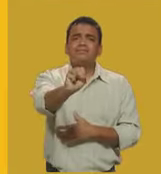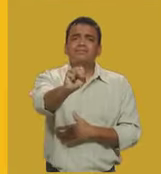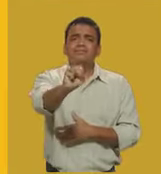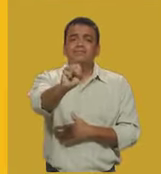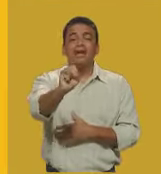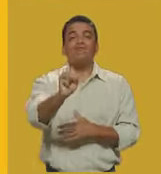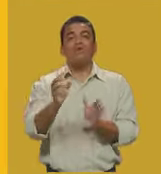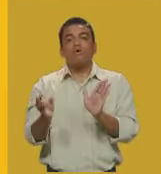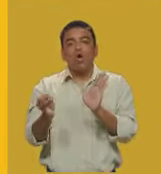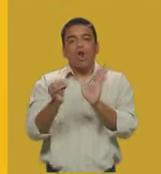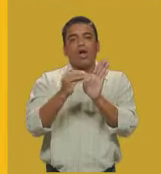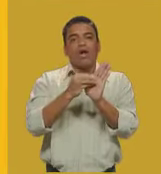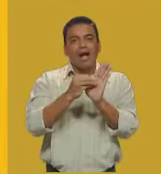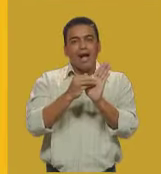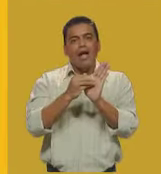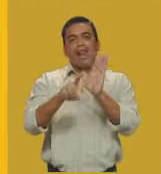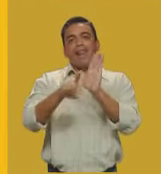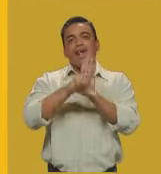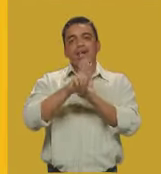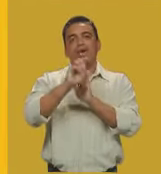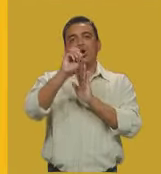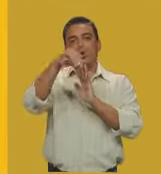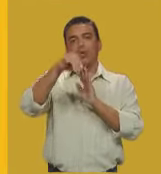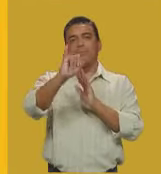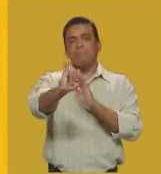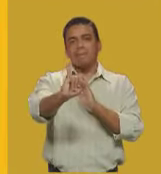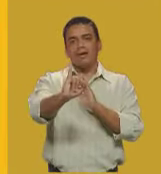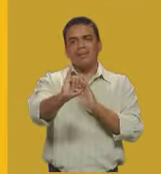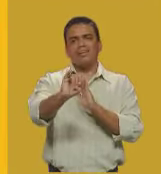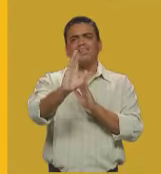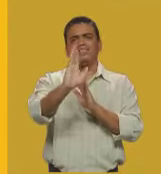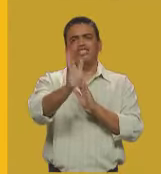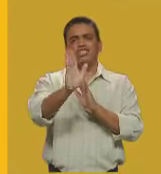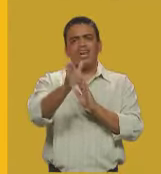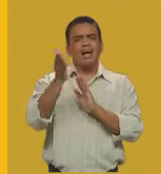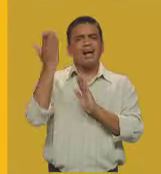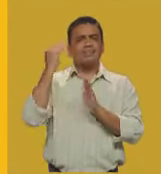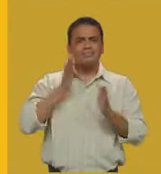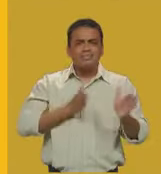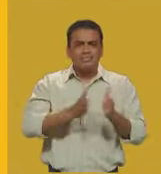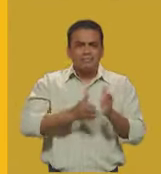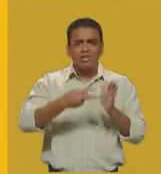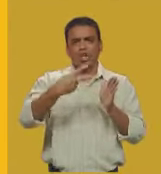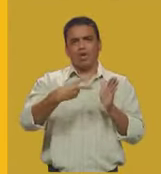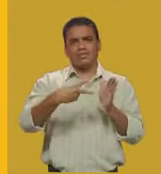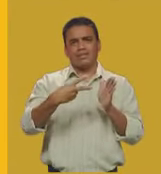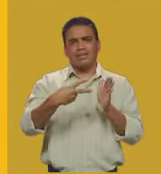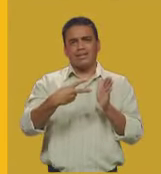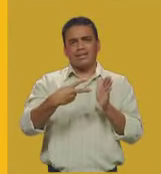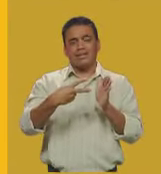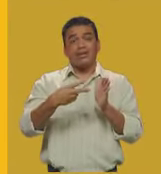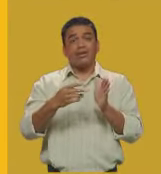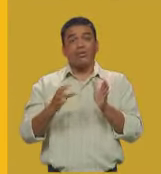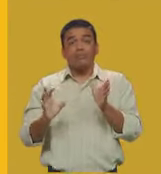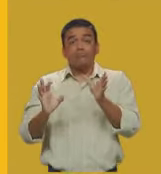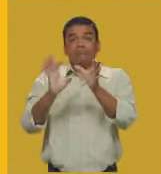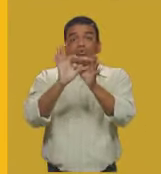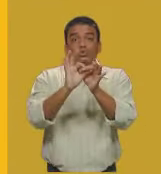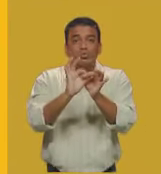vou aplicar a lei de Ohm, que a gente também já apresentou para vocês lá no ciclo 2. A lei de Ohm é aquela que eu junto